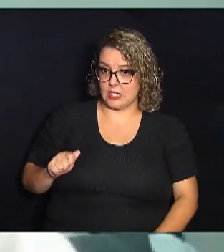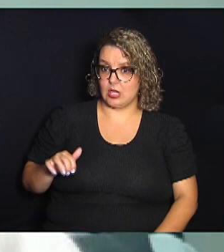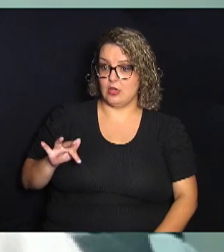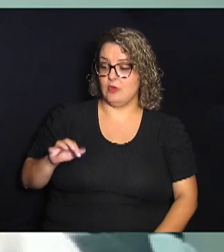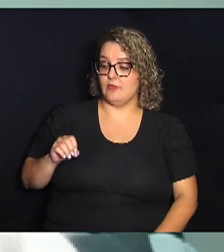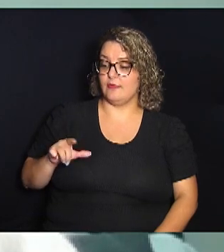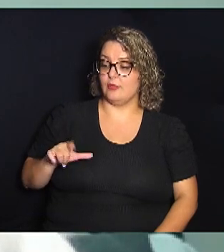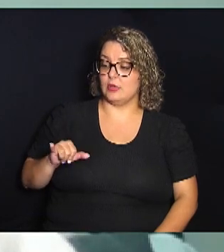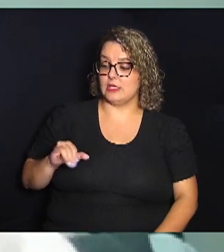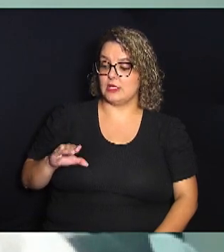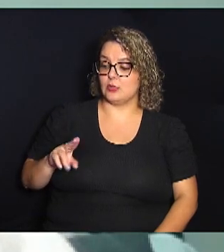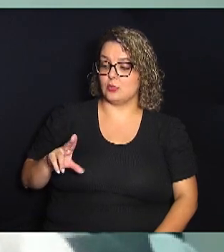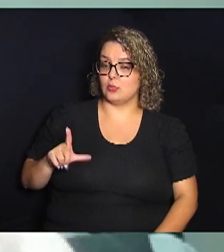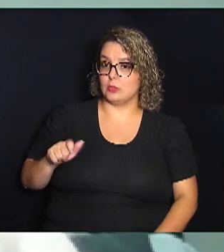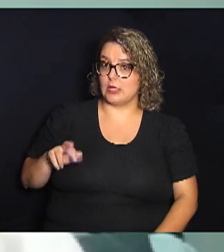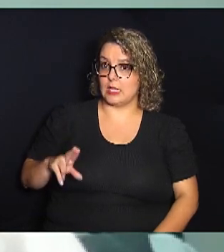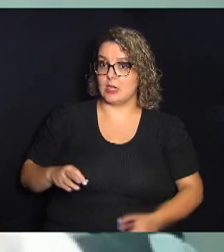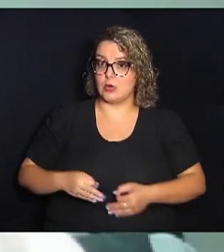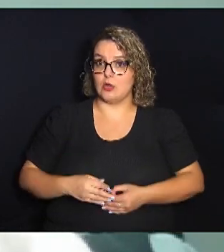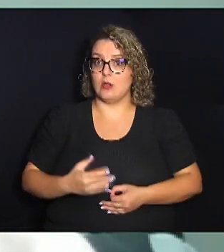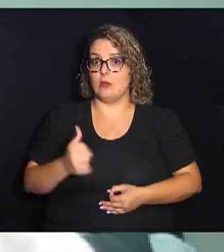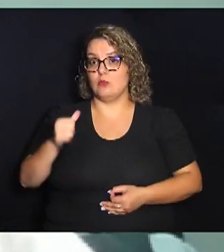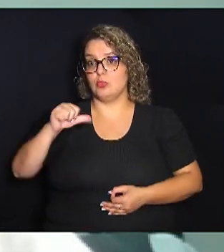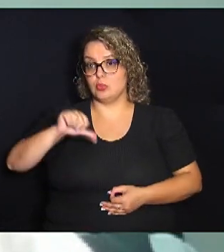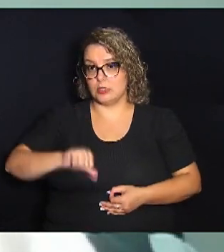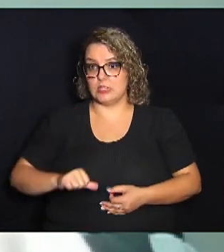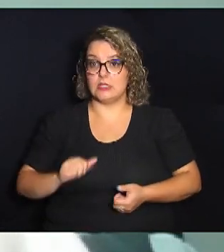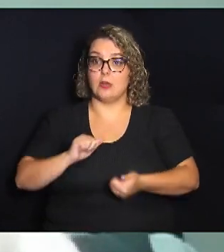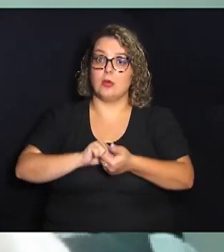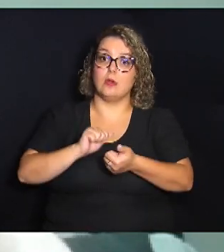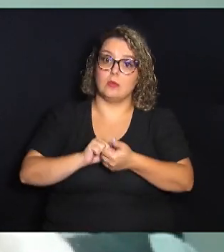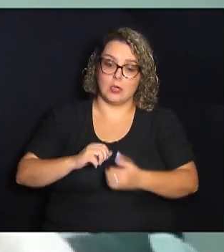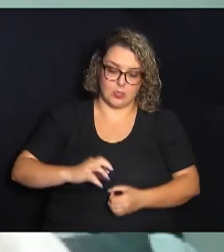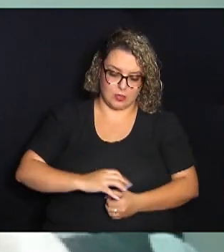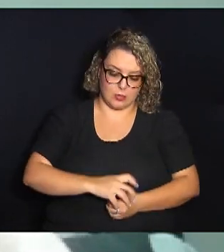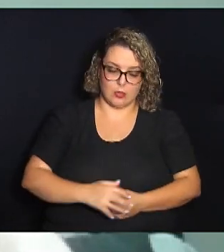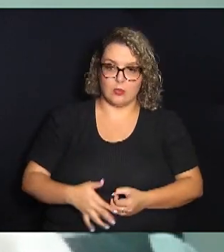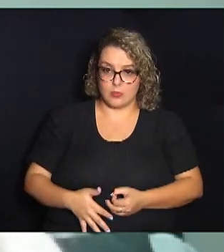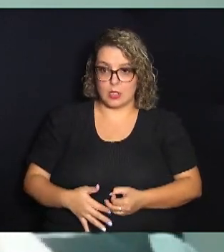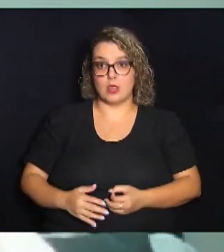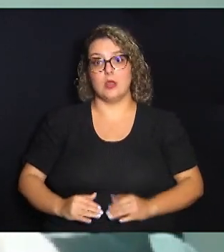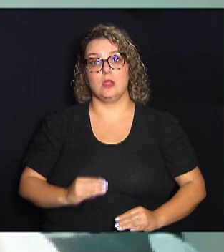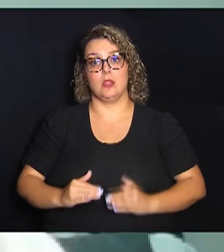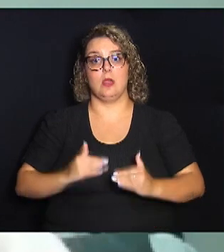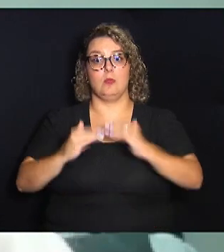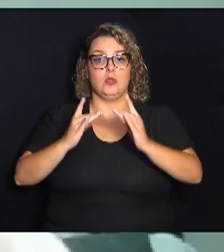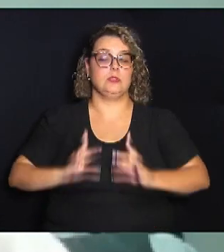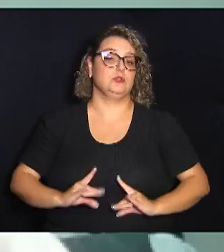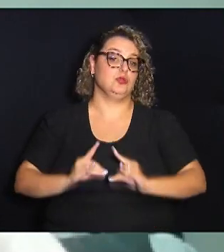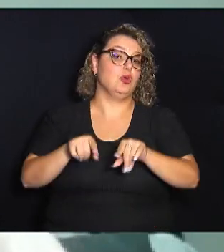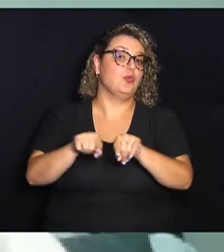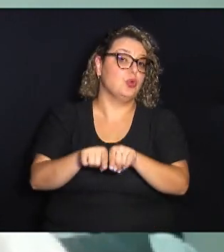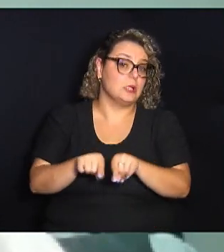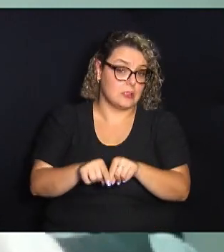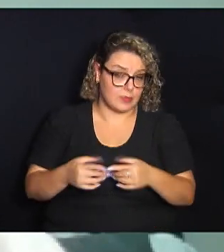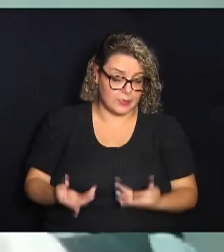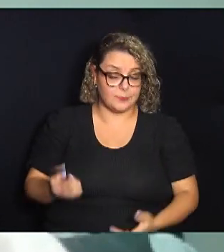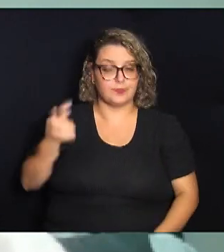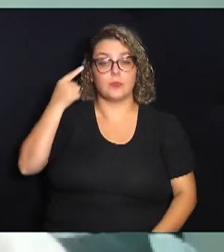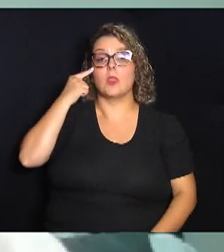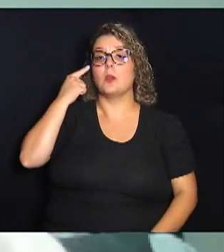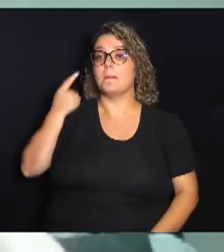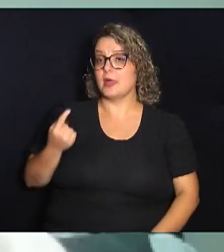piorando. Então, a qualidade da ovulação vai piorando e a produção de hormônios também. Então, imagina que